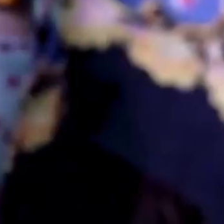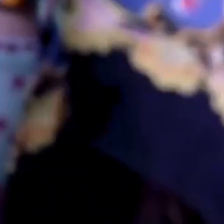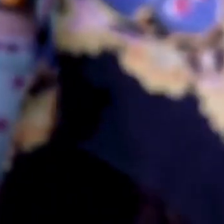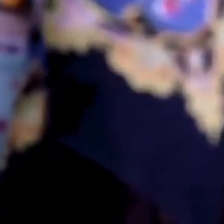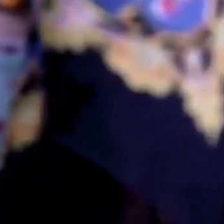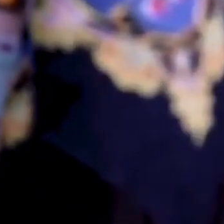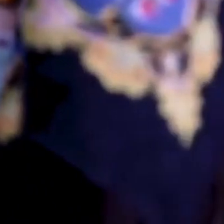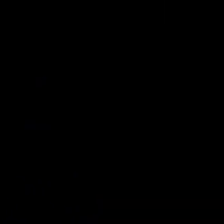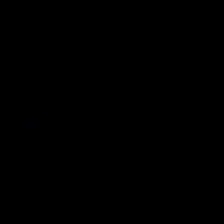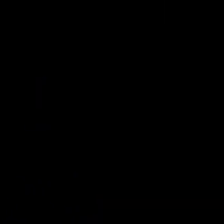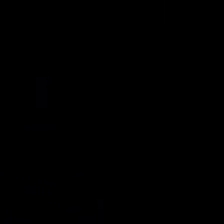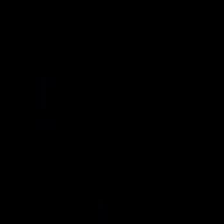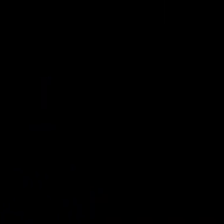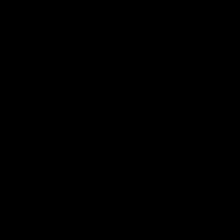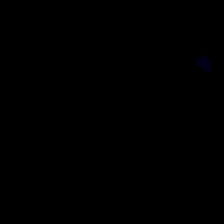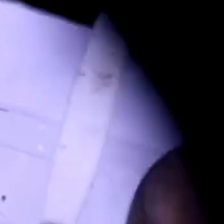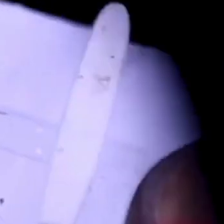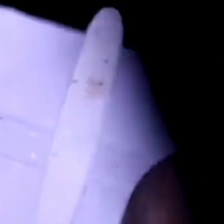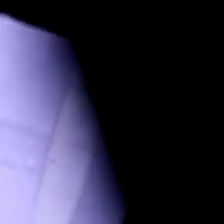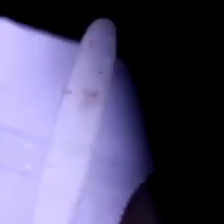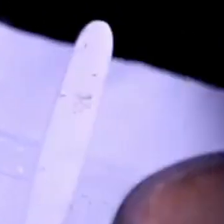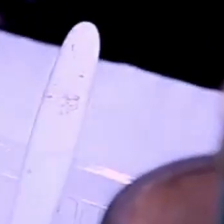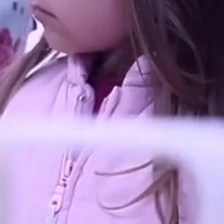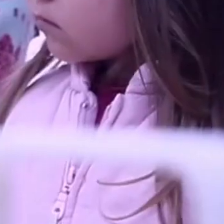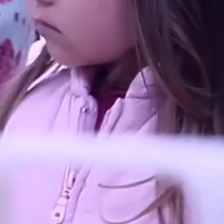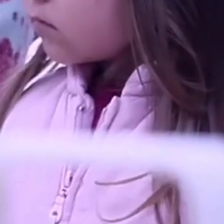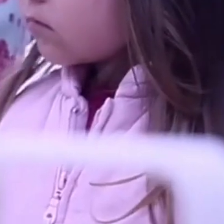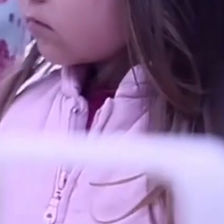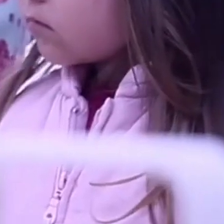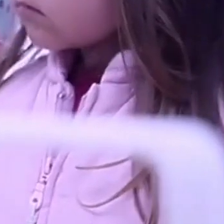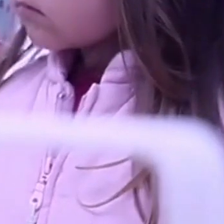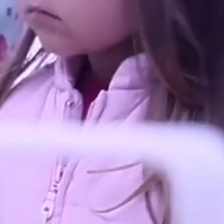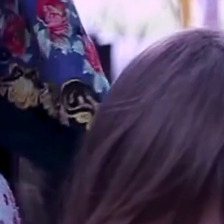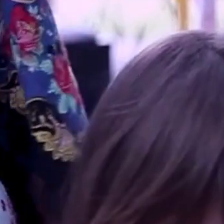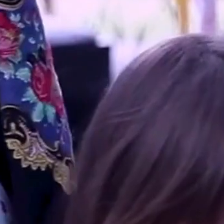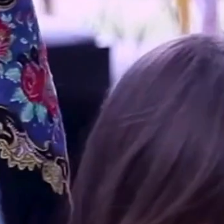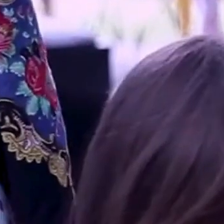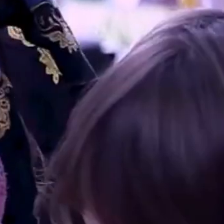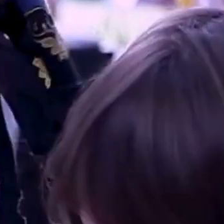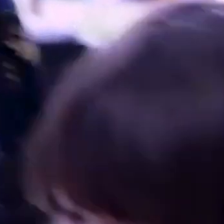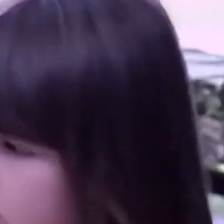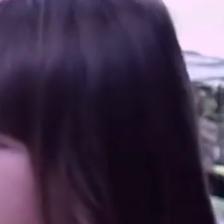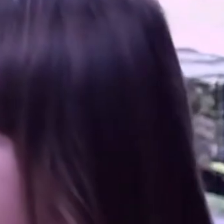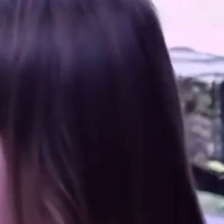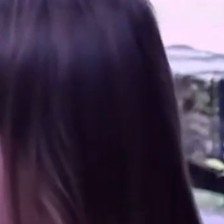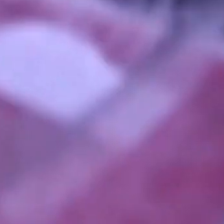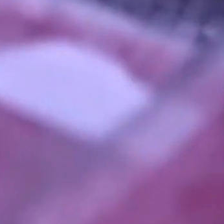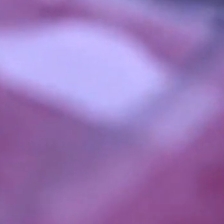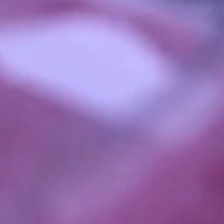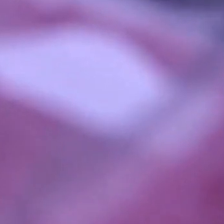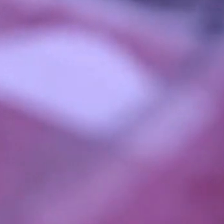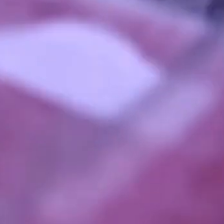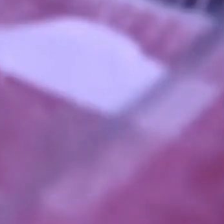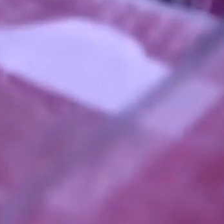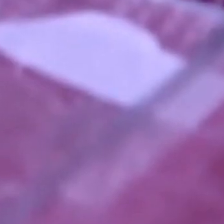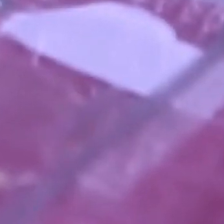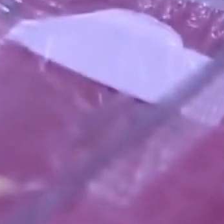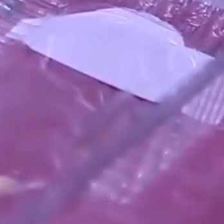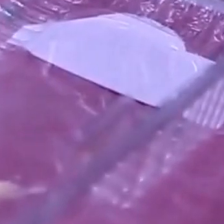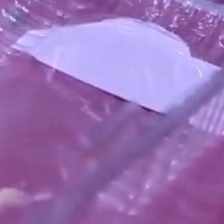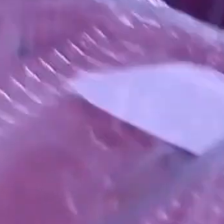Com cuidado do facão, apagar a ilusão de que o que é bom é o que